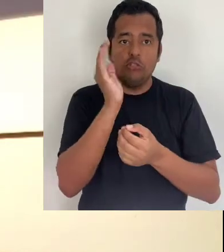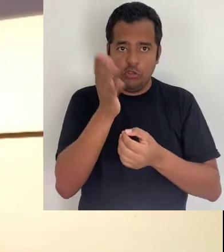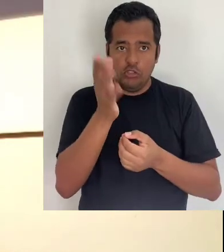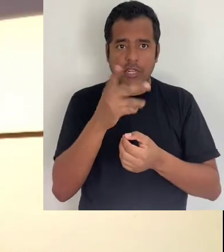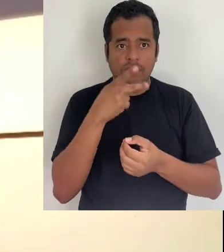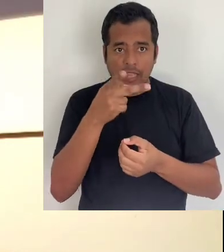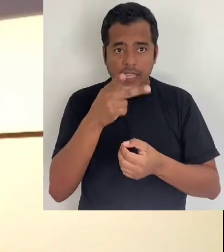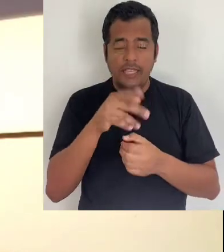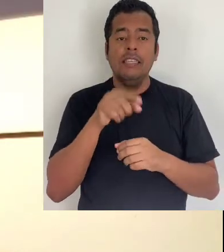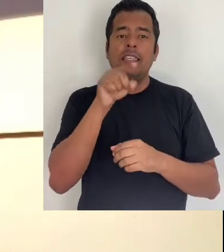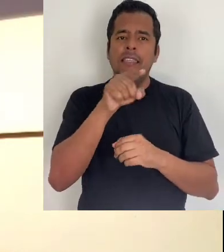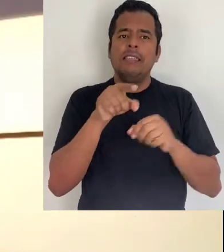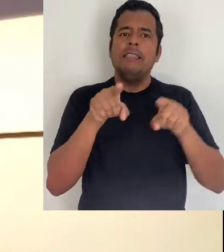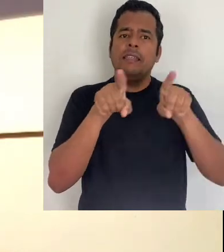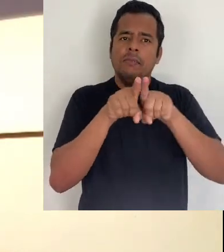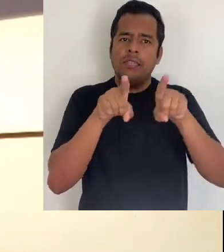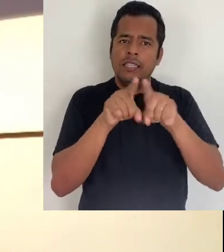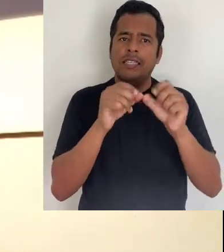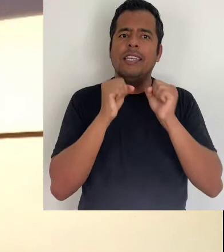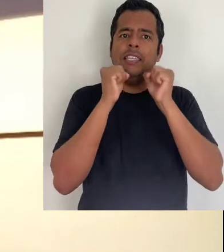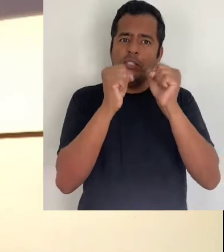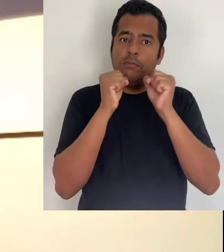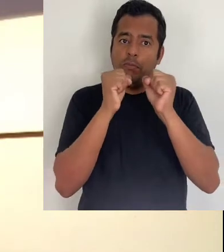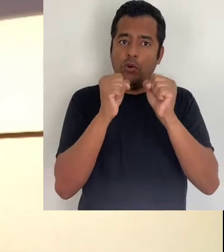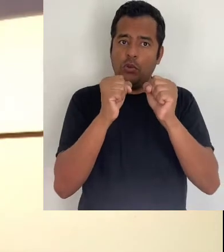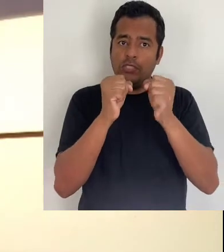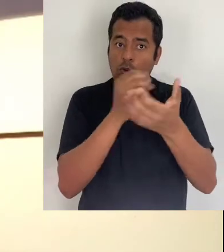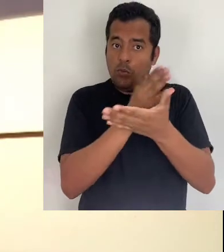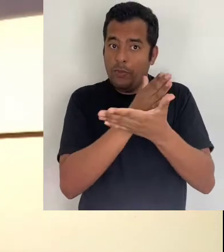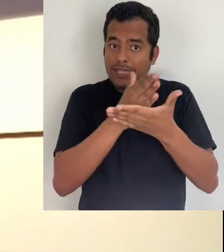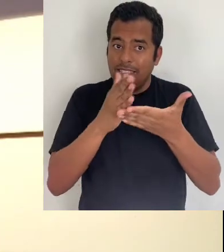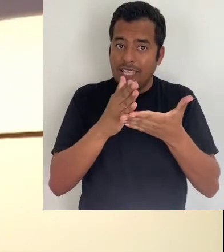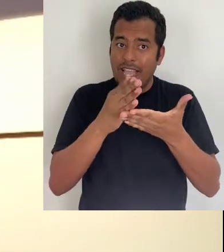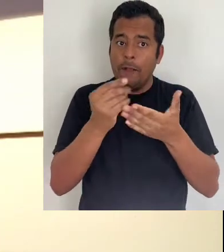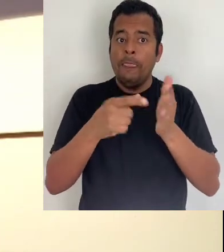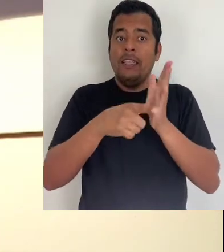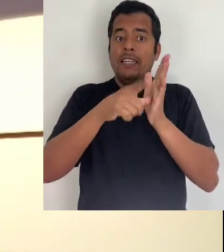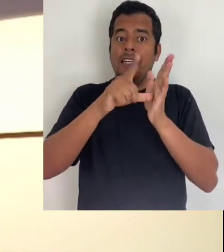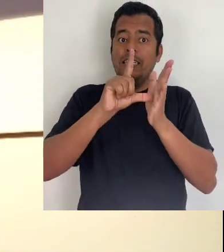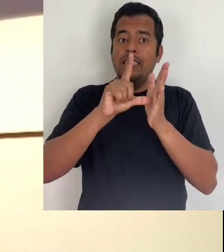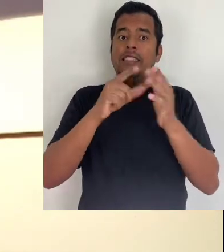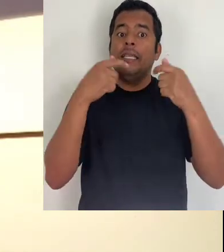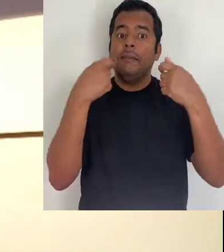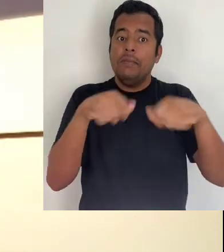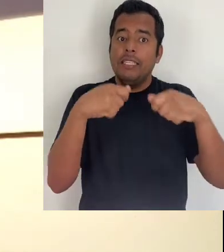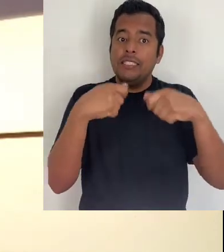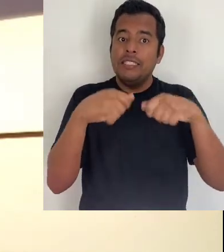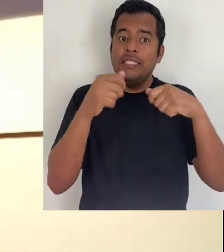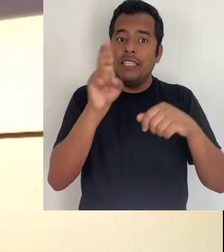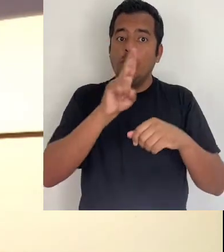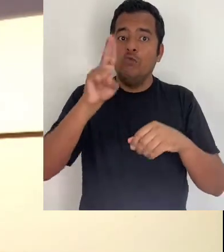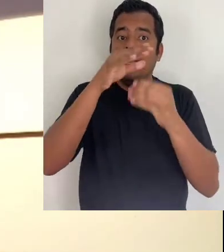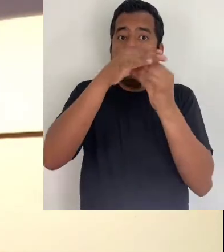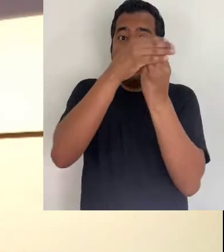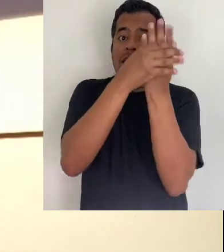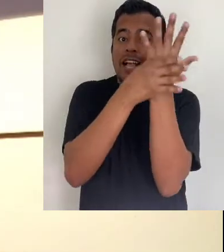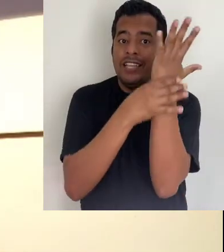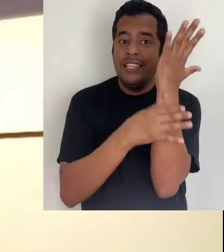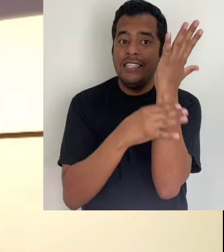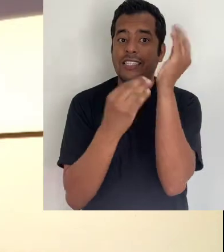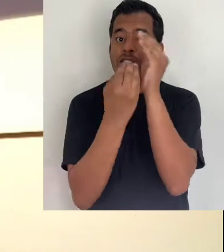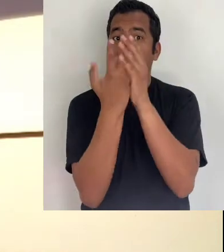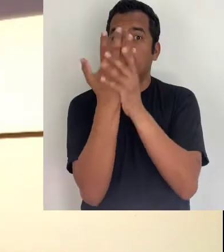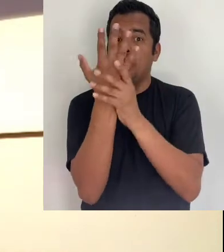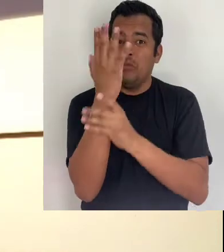uma reação de eliminação, como eu já tinha falado para vocês. E para que a gente possa inicialmente fazer, né, a gente vai precisar colocar